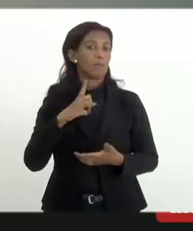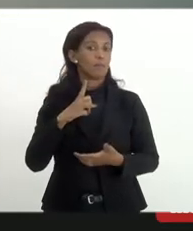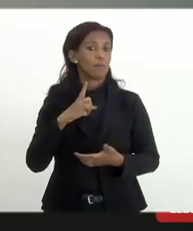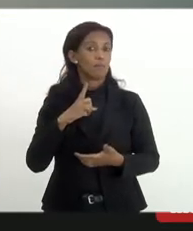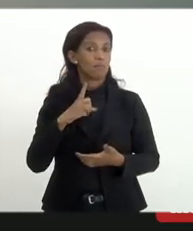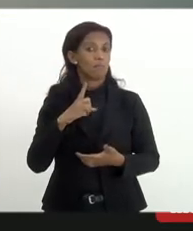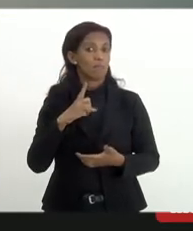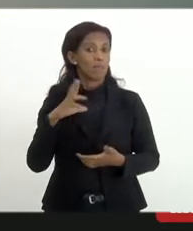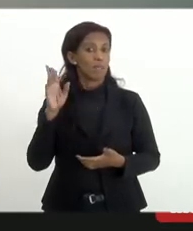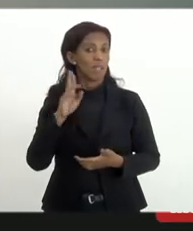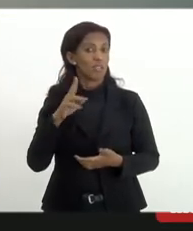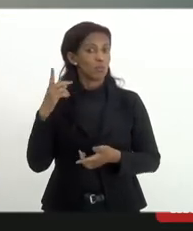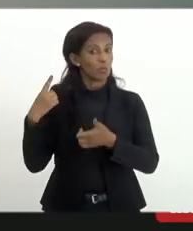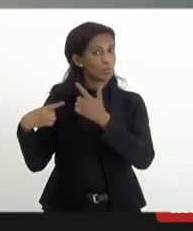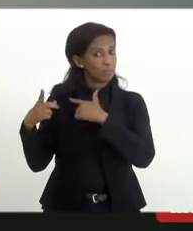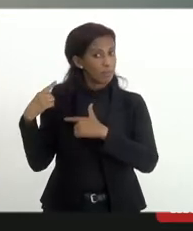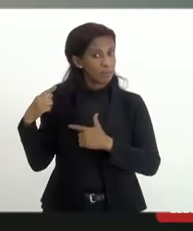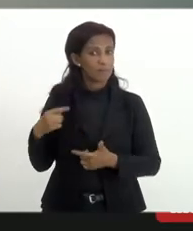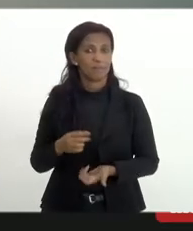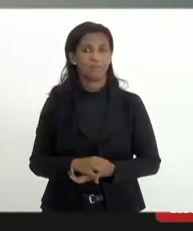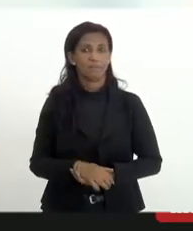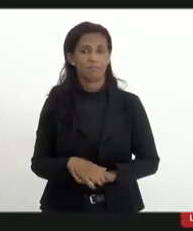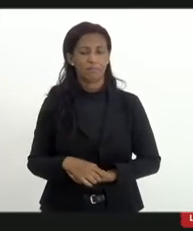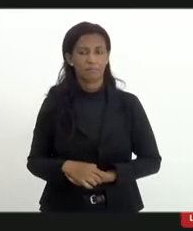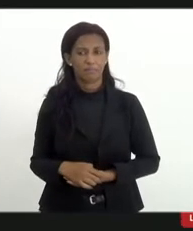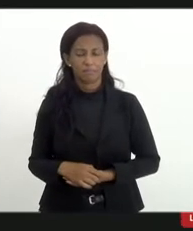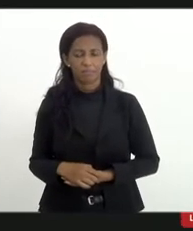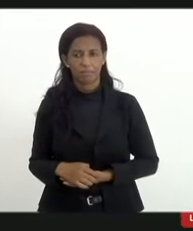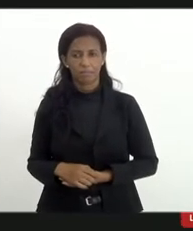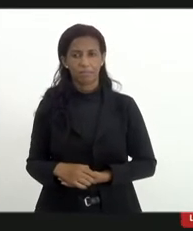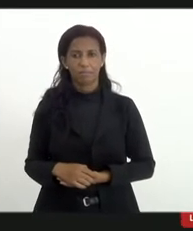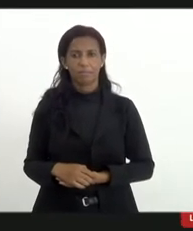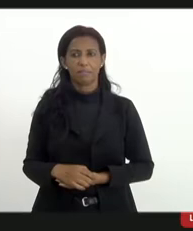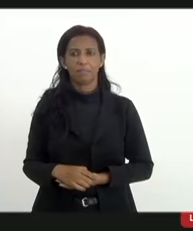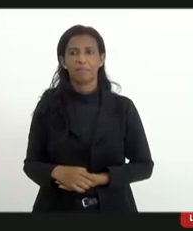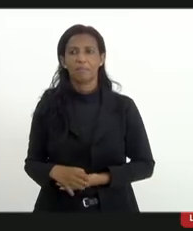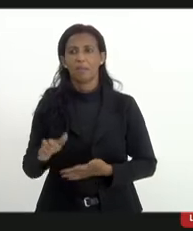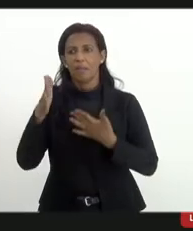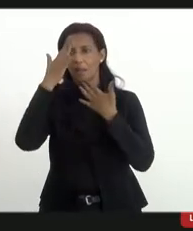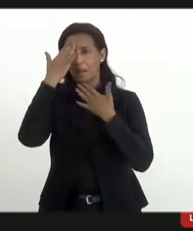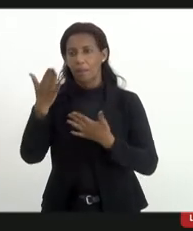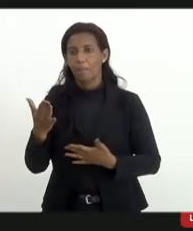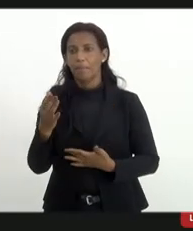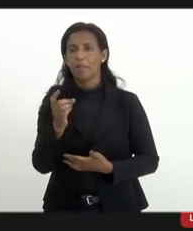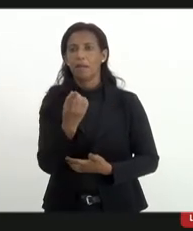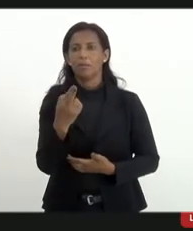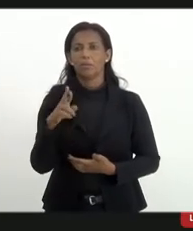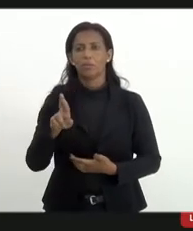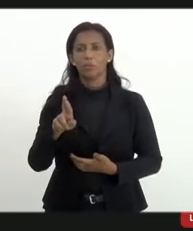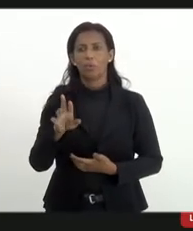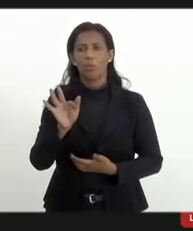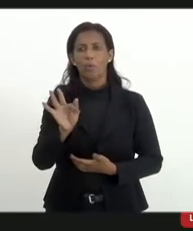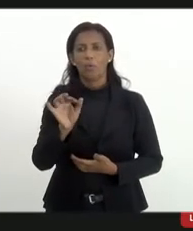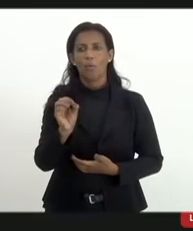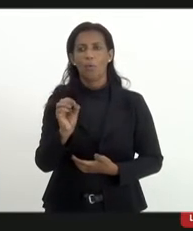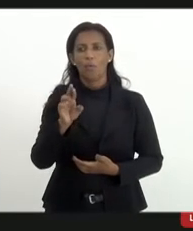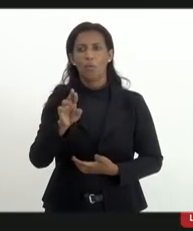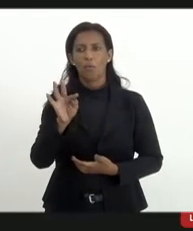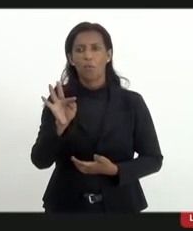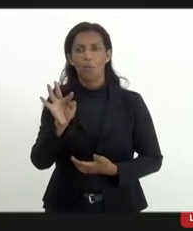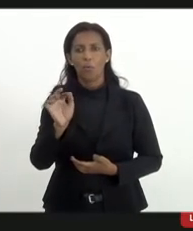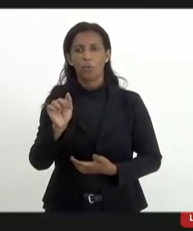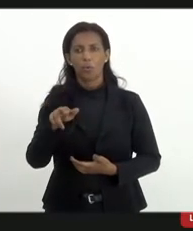do passado, deputados. Obrigado, doutor Fortunato. Olha só, eu queria aqui fazer